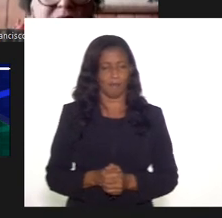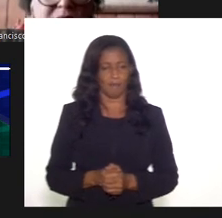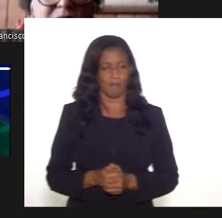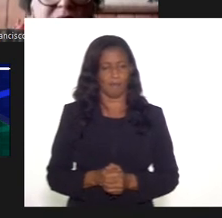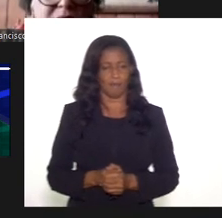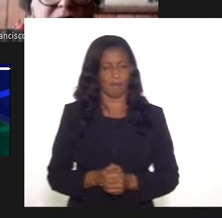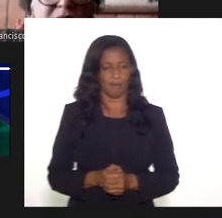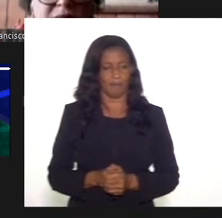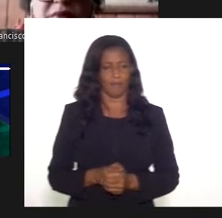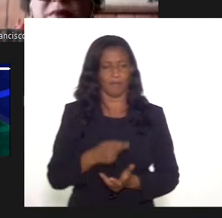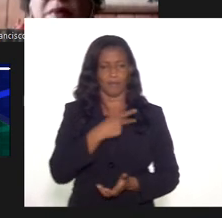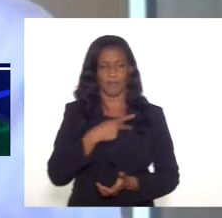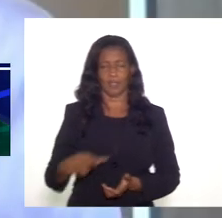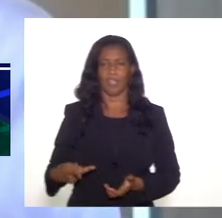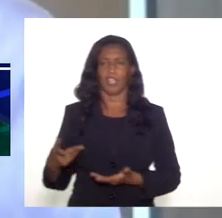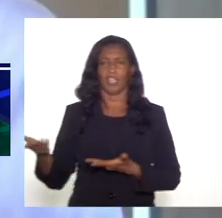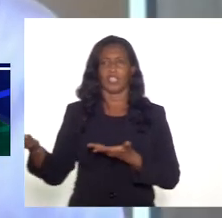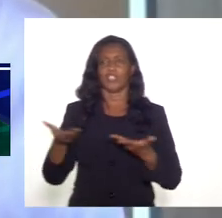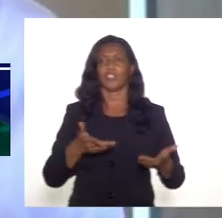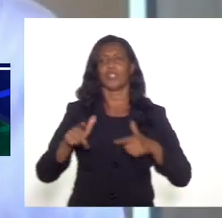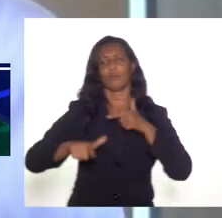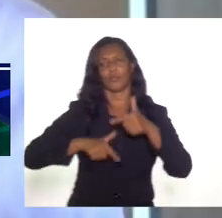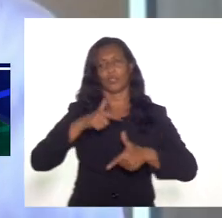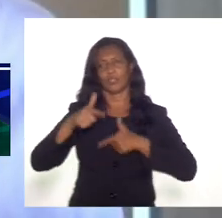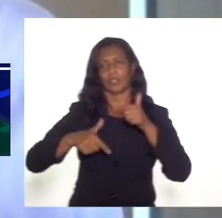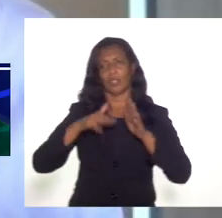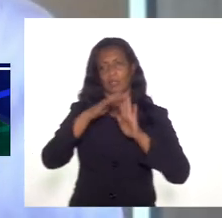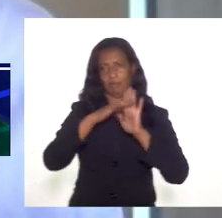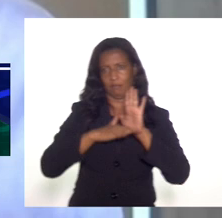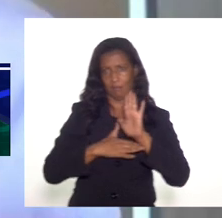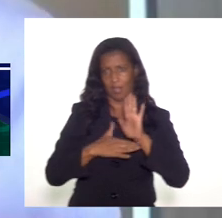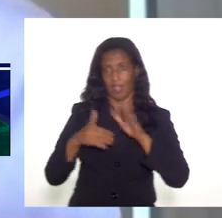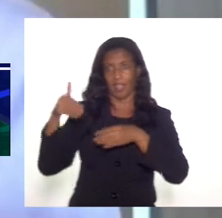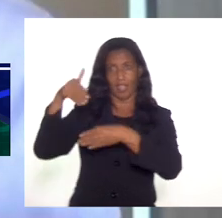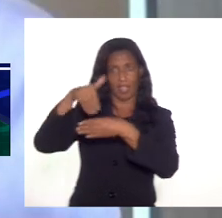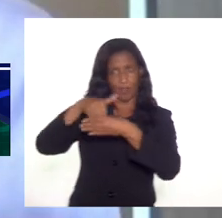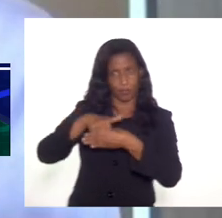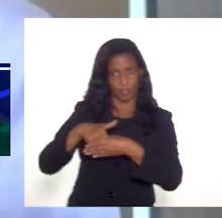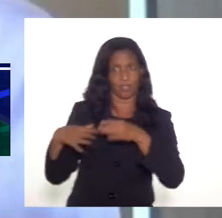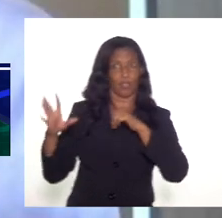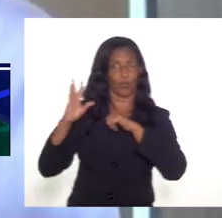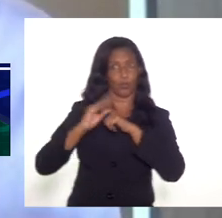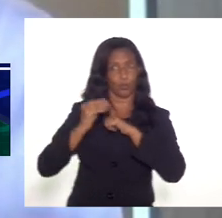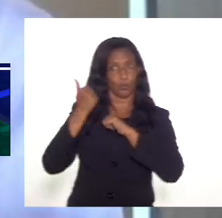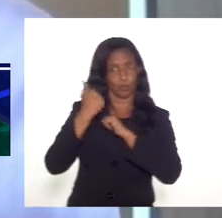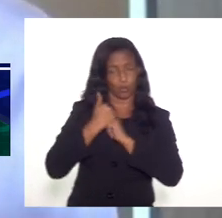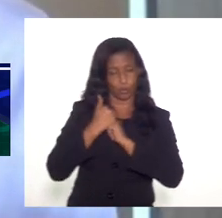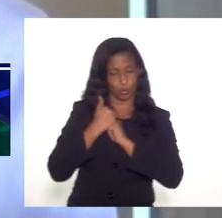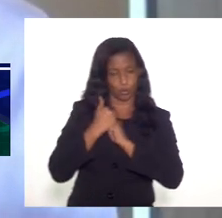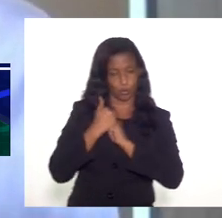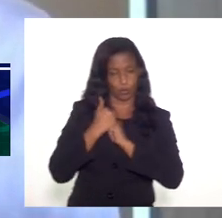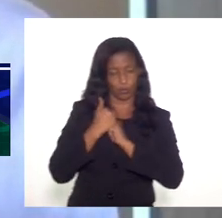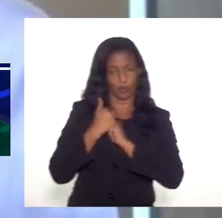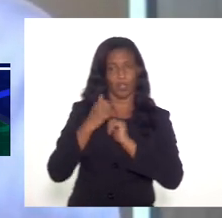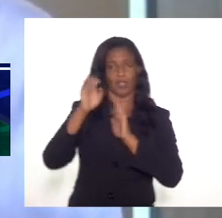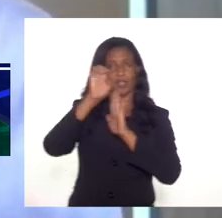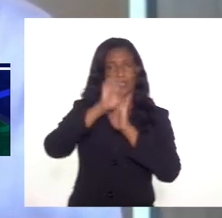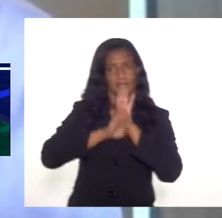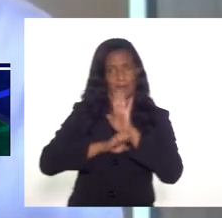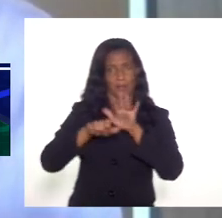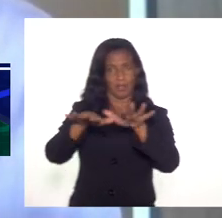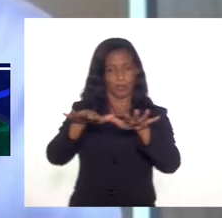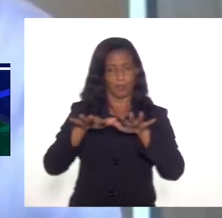presidência chama os trabalhos à ordem em votação ao substitutivo das emendas de